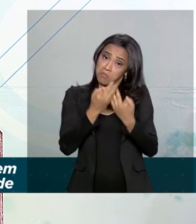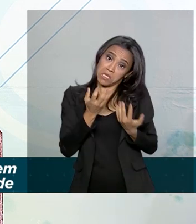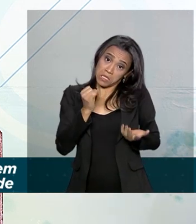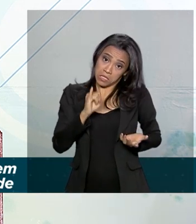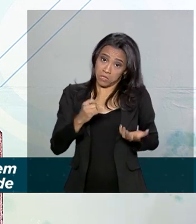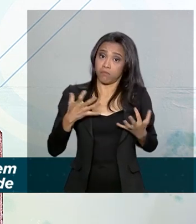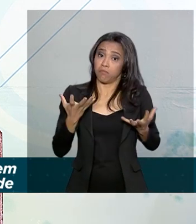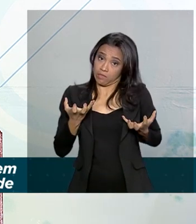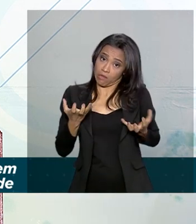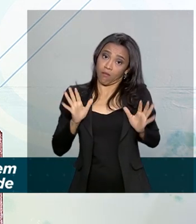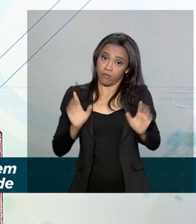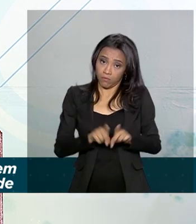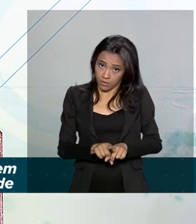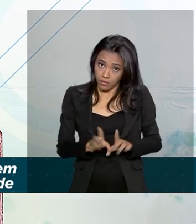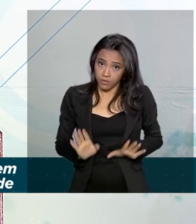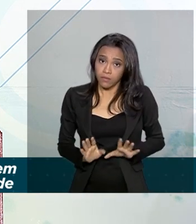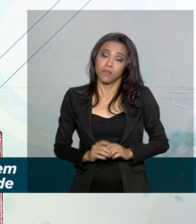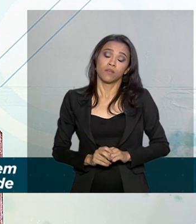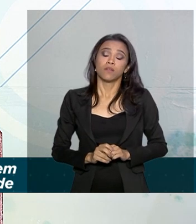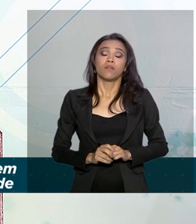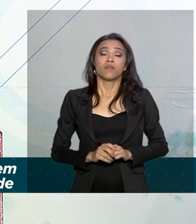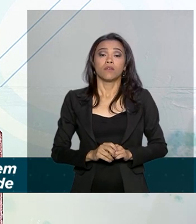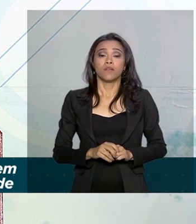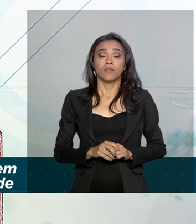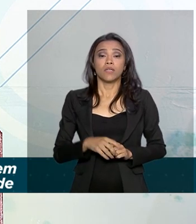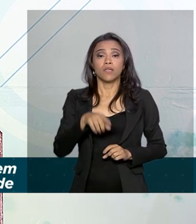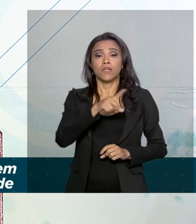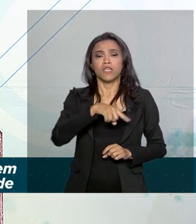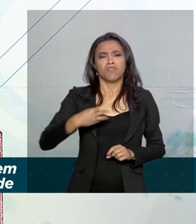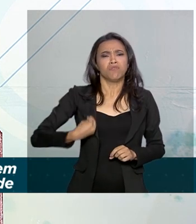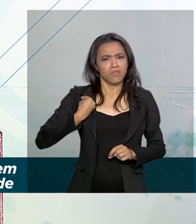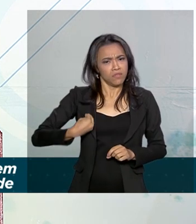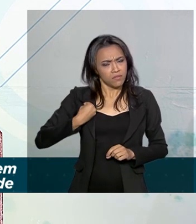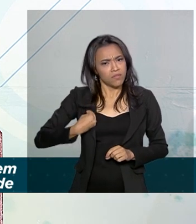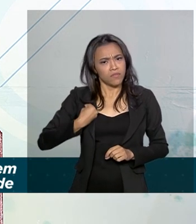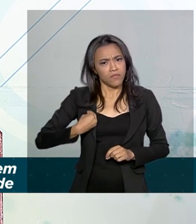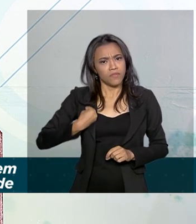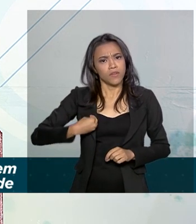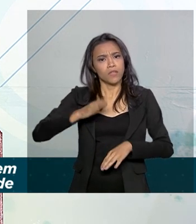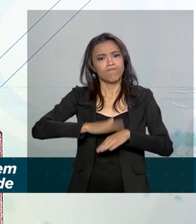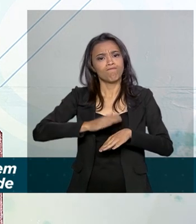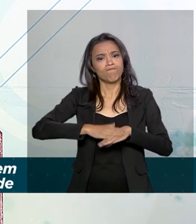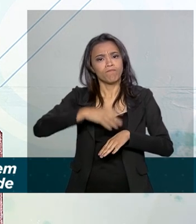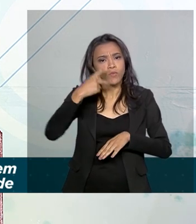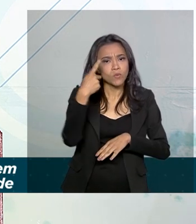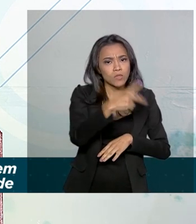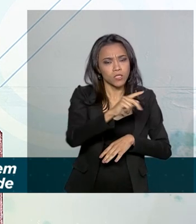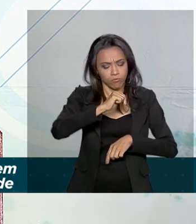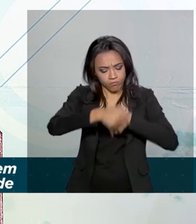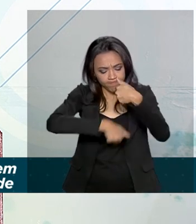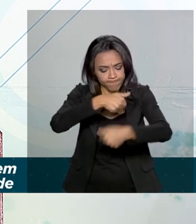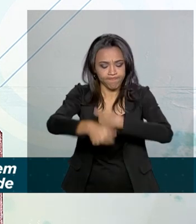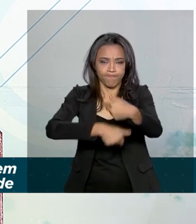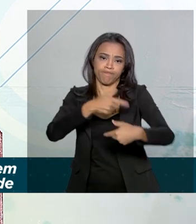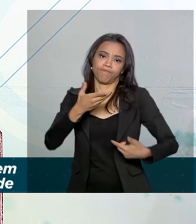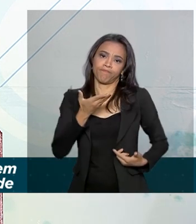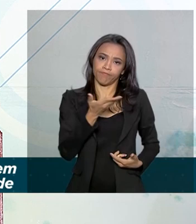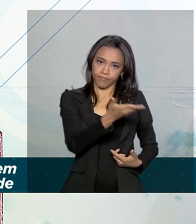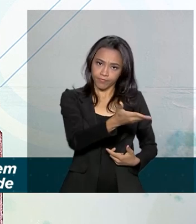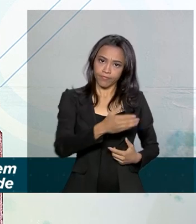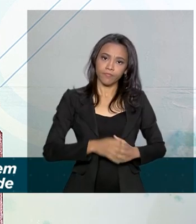desejar, mas sobreviver do suor do próprio rosto e